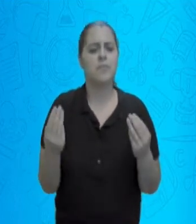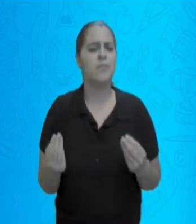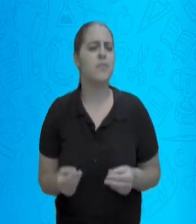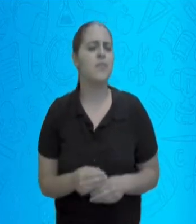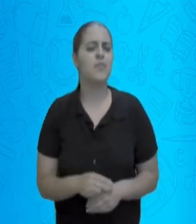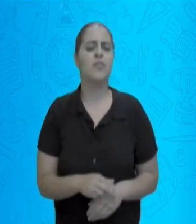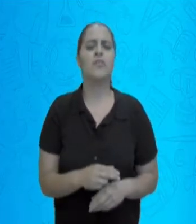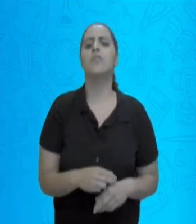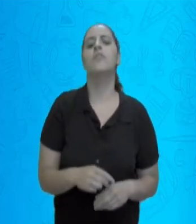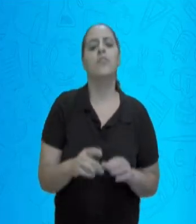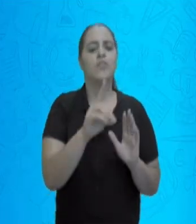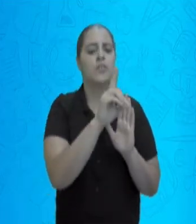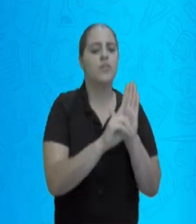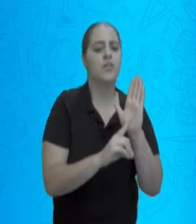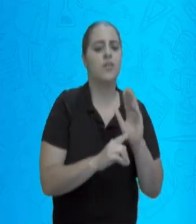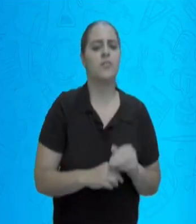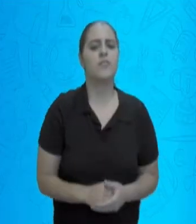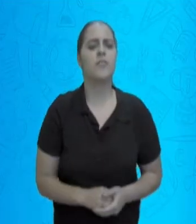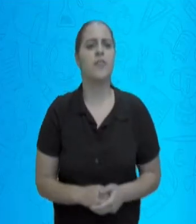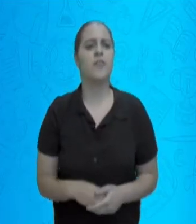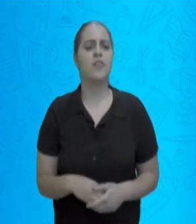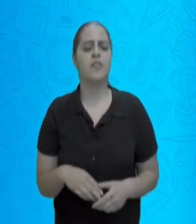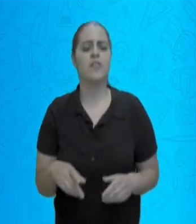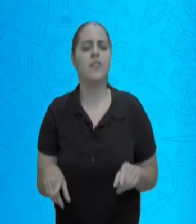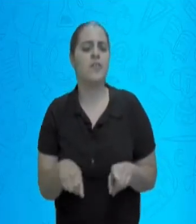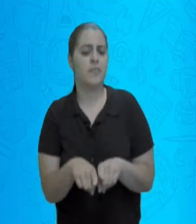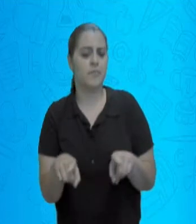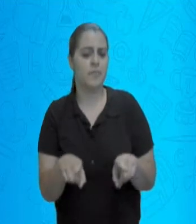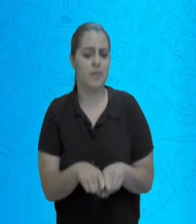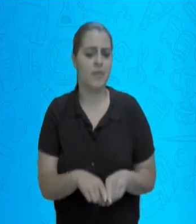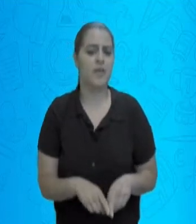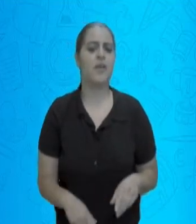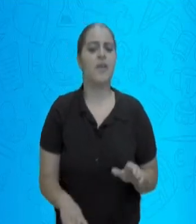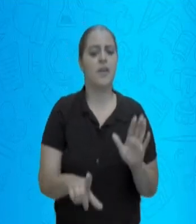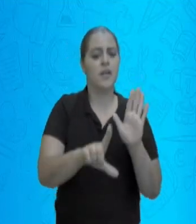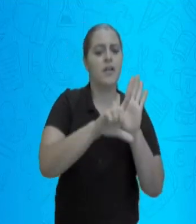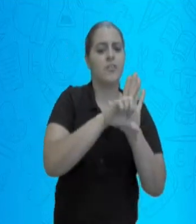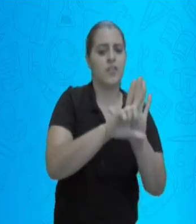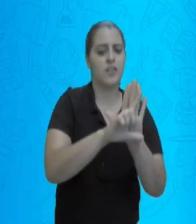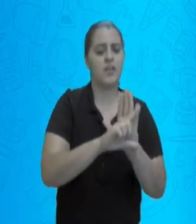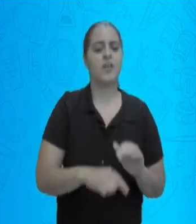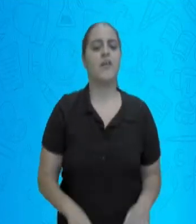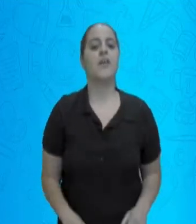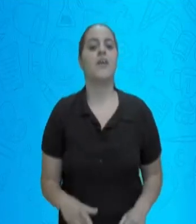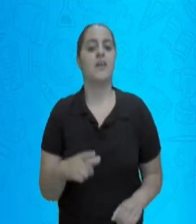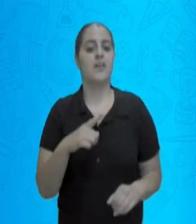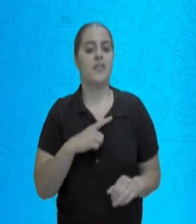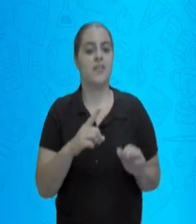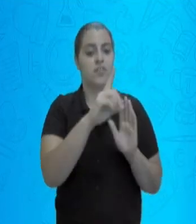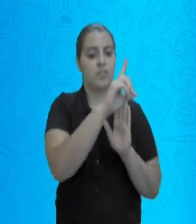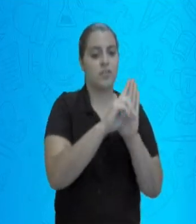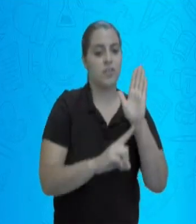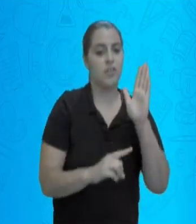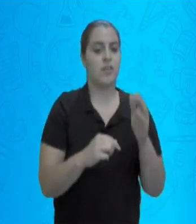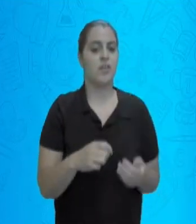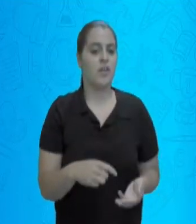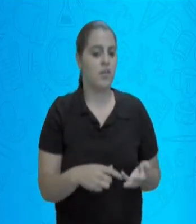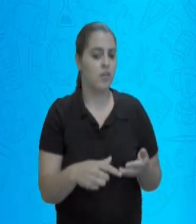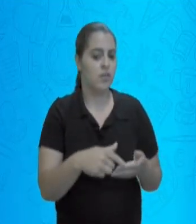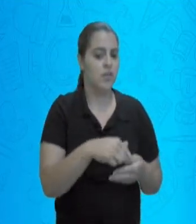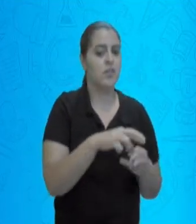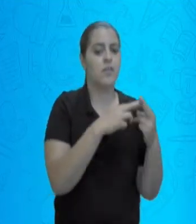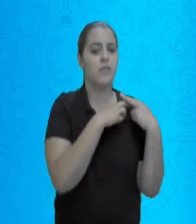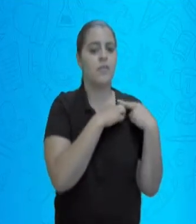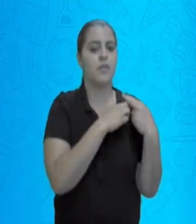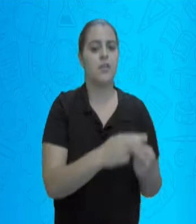muitos direitos. E também, olha, perante a lei é ter direitos e deveres. Então,